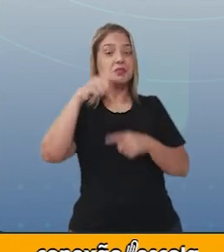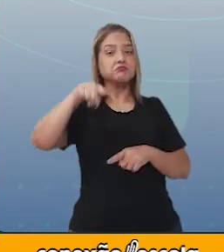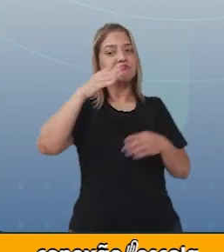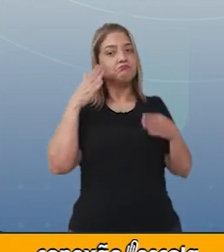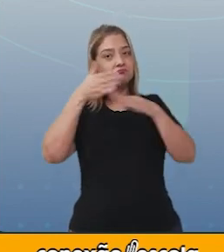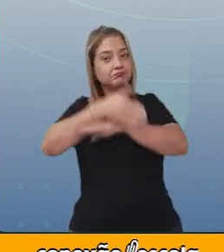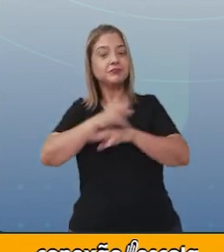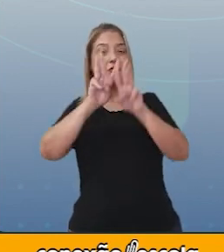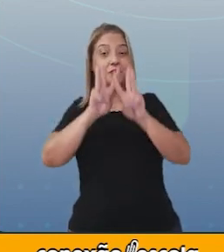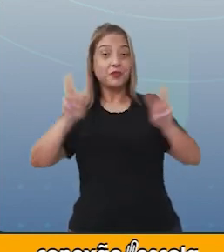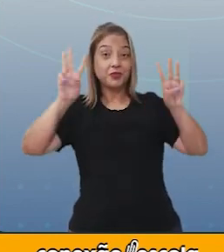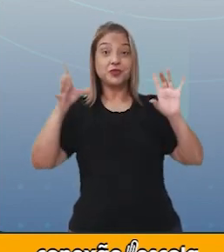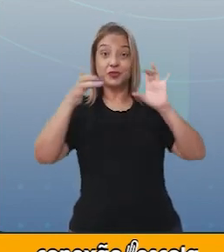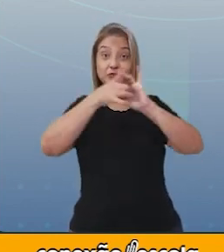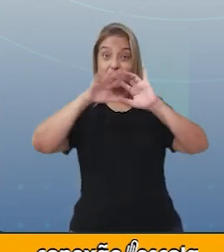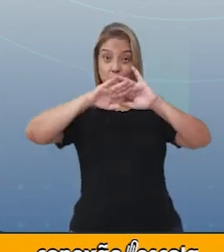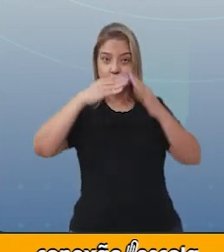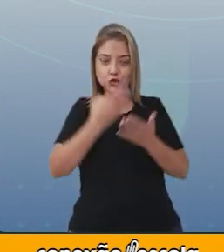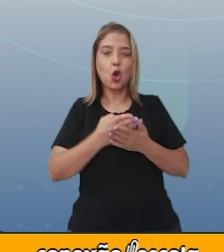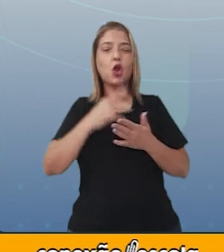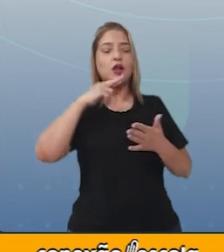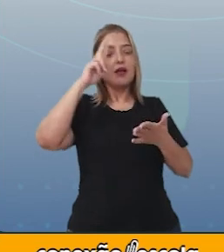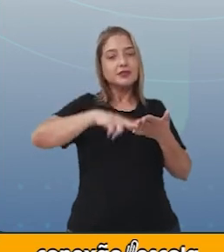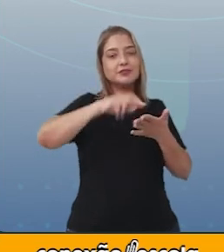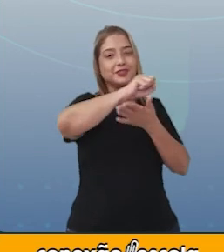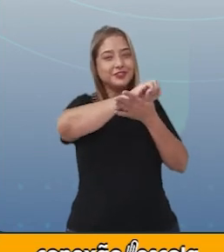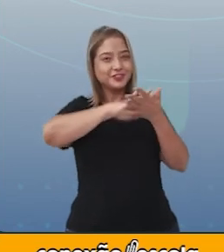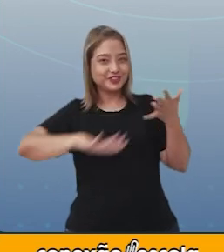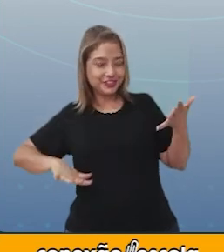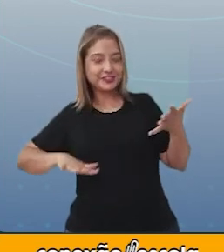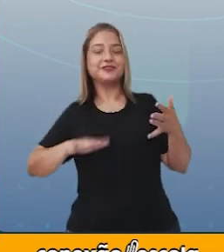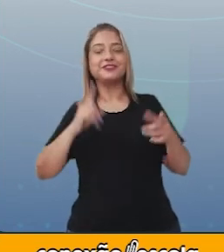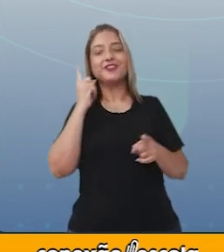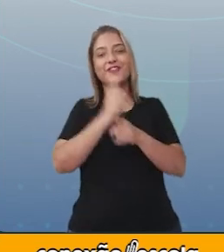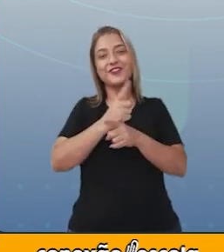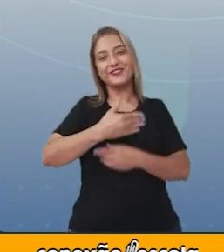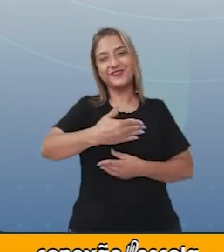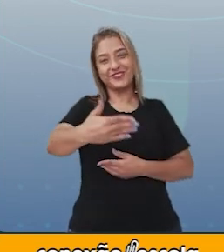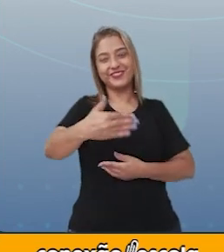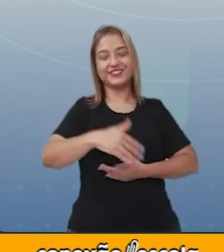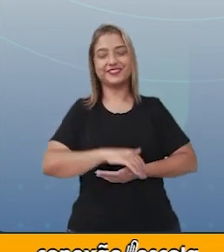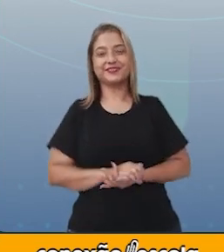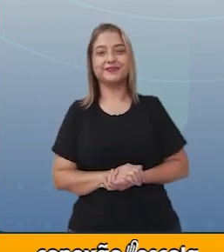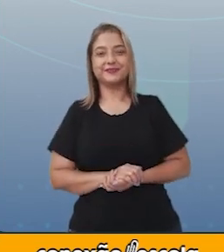que entrem no portal Conexão Escola, realizem a atividade e até mais!